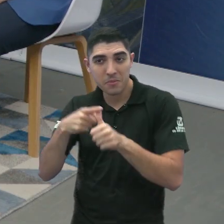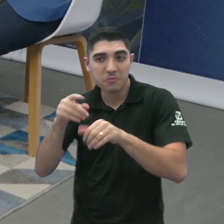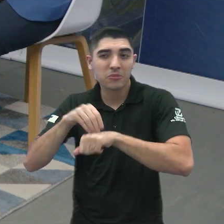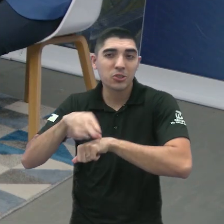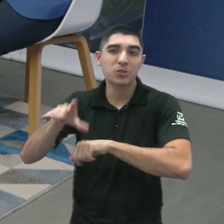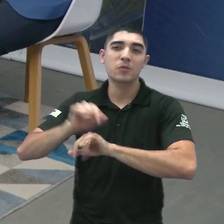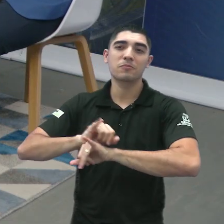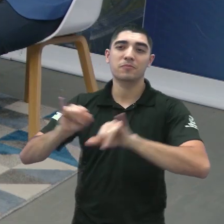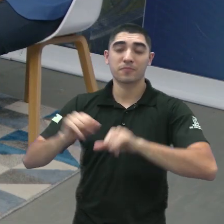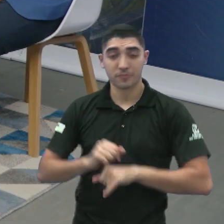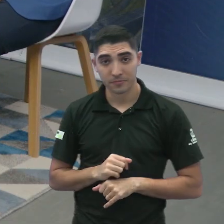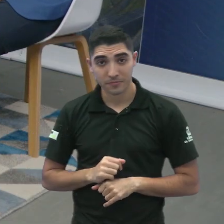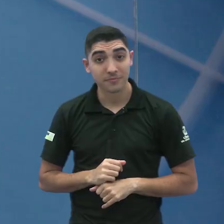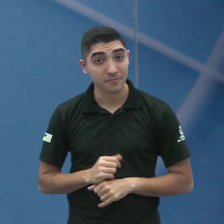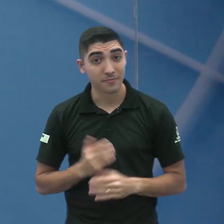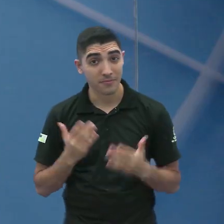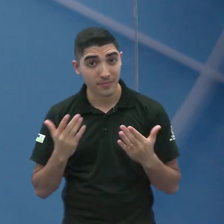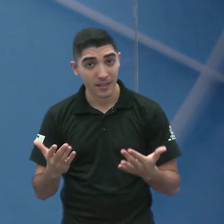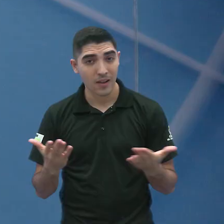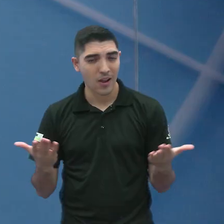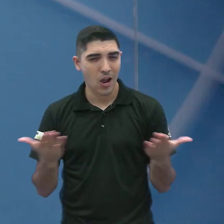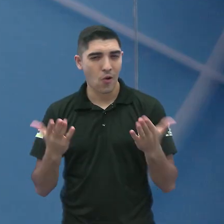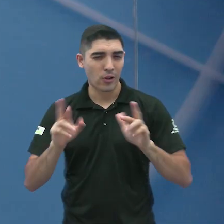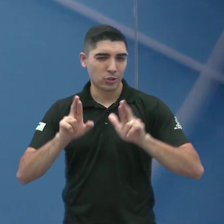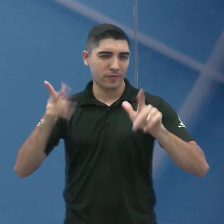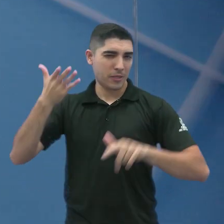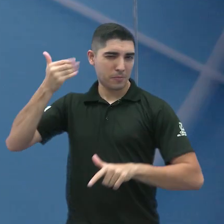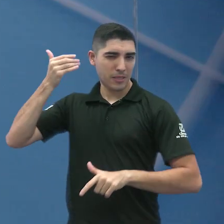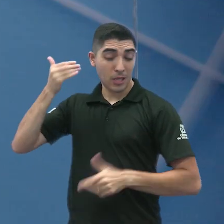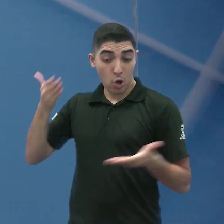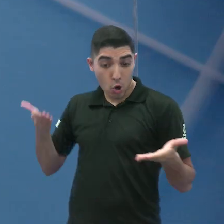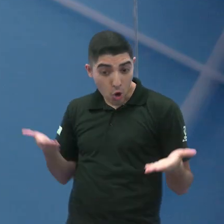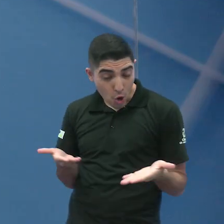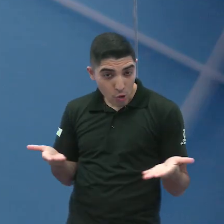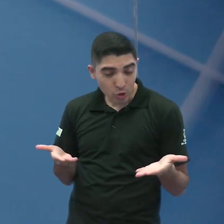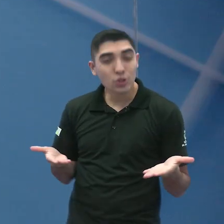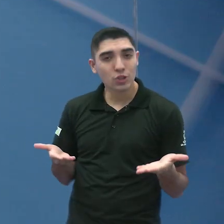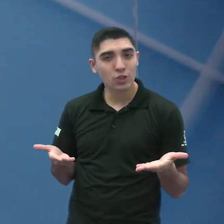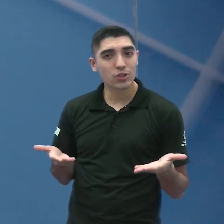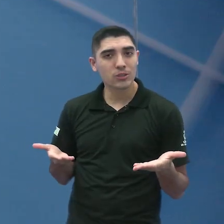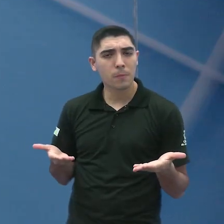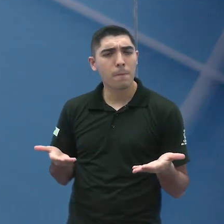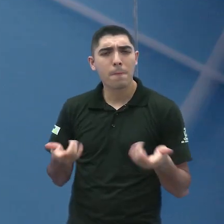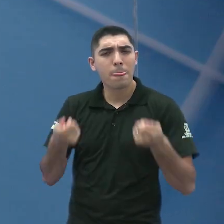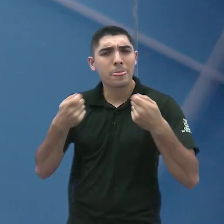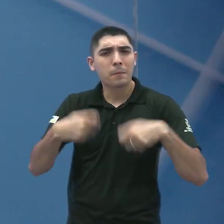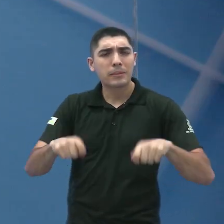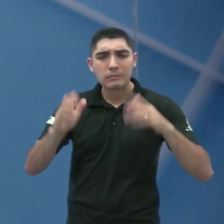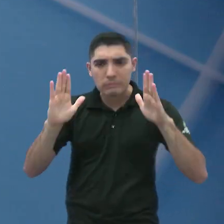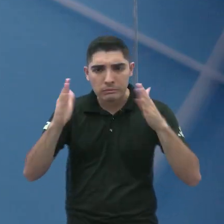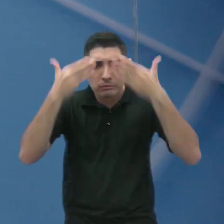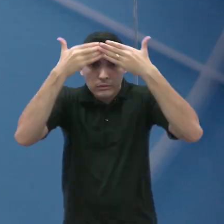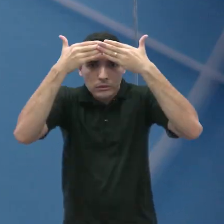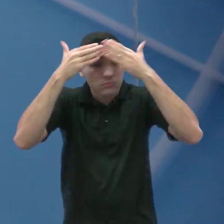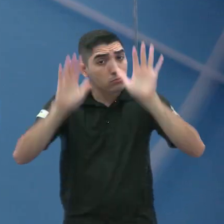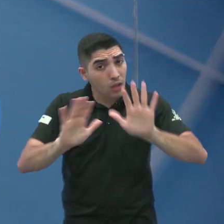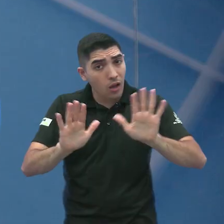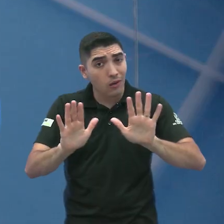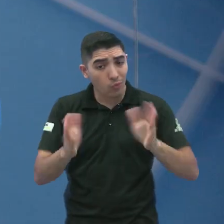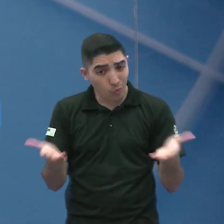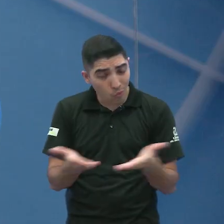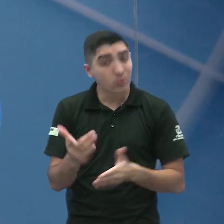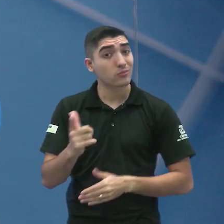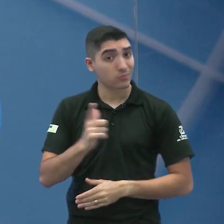vontade. Diferente do que era antes, hoje em dia, isso não precisa mais ser um tabu, isso é real, isso